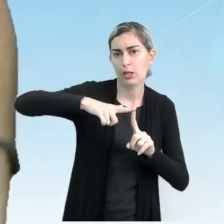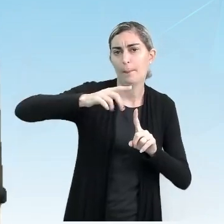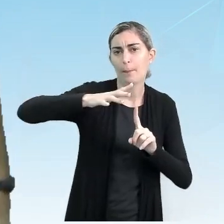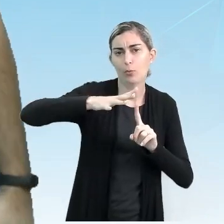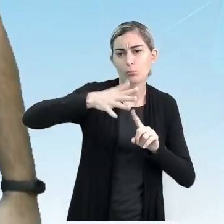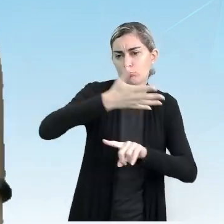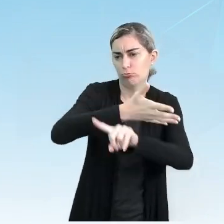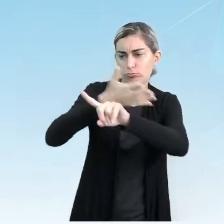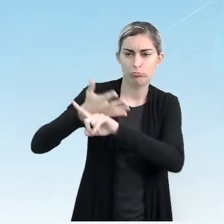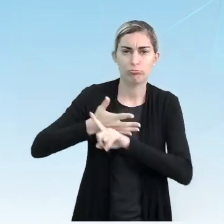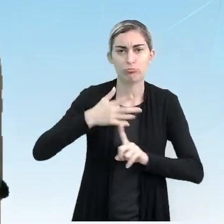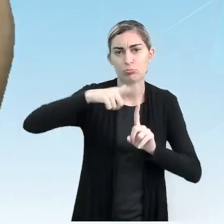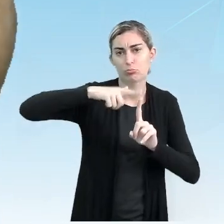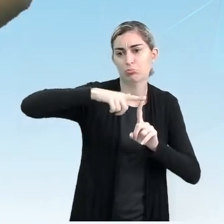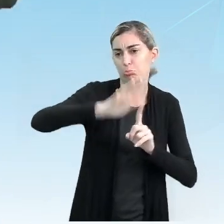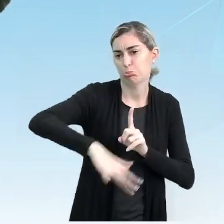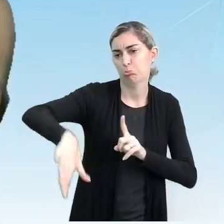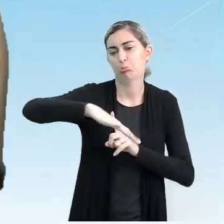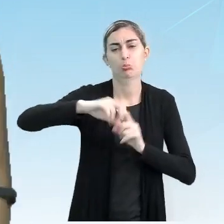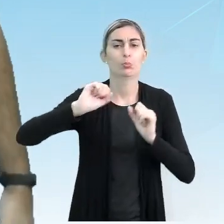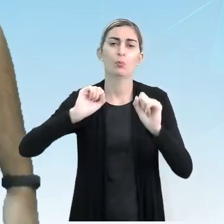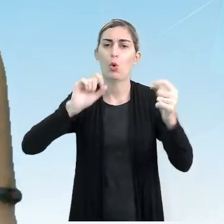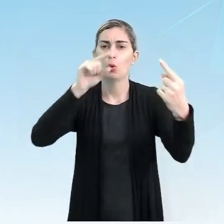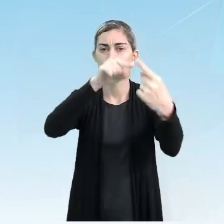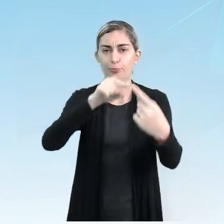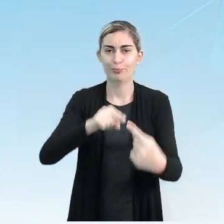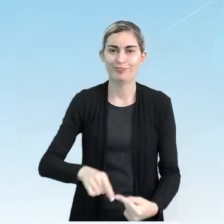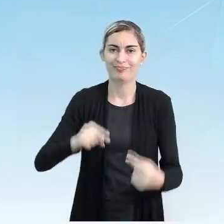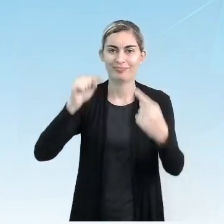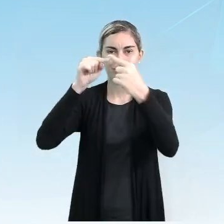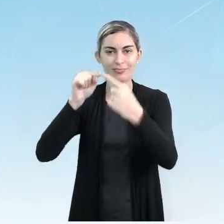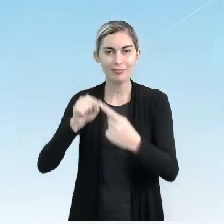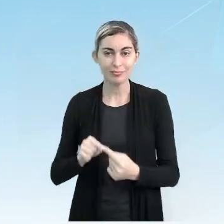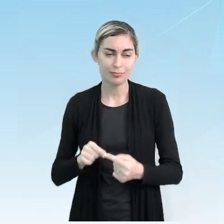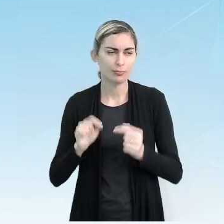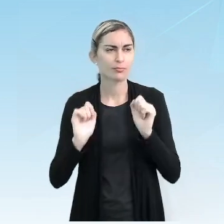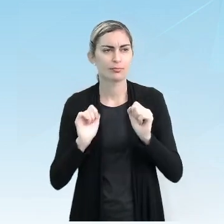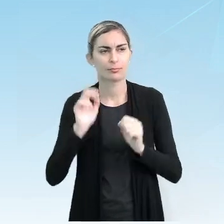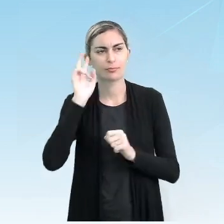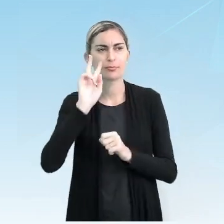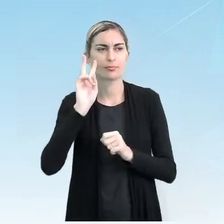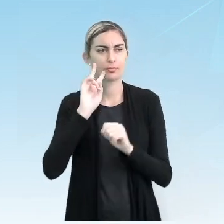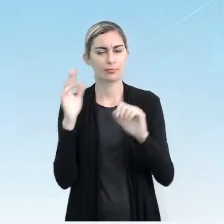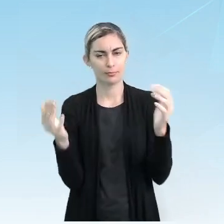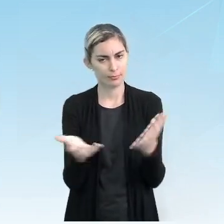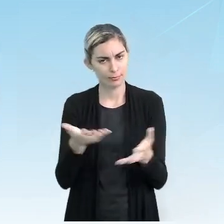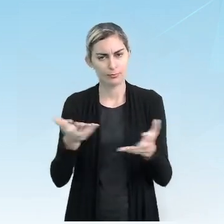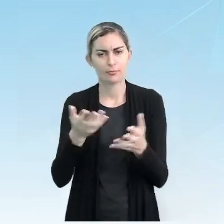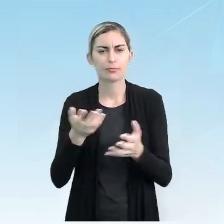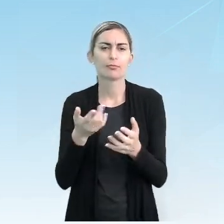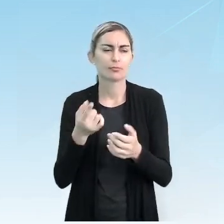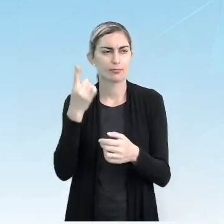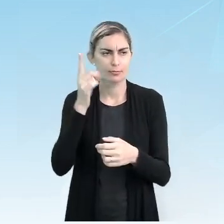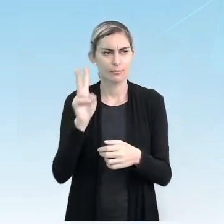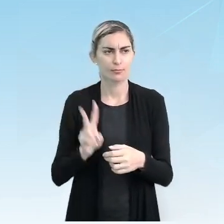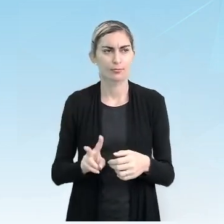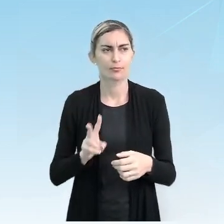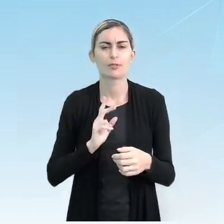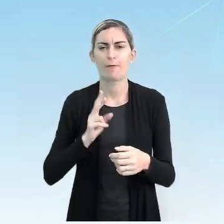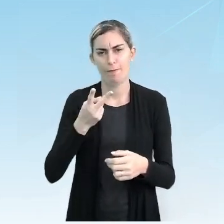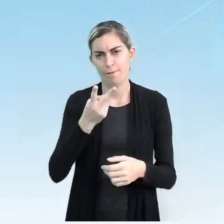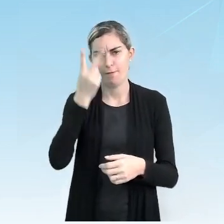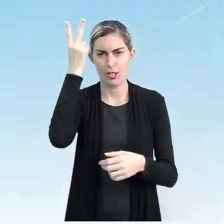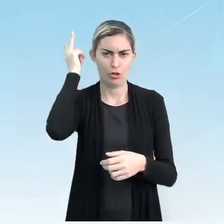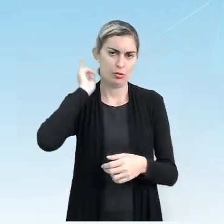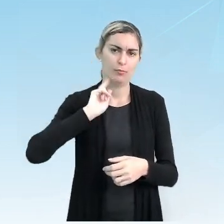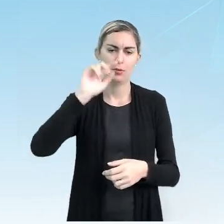aplicar esses termos que a gente vai discutir hoje. Professor, eu me lembrei agora de uma certa vez, no vestibular que houve